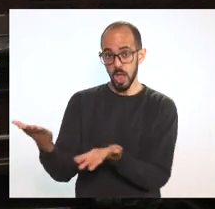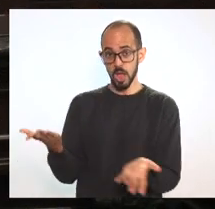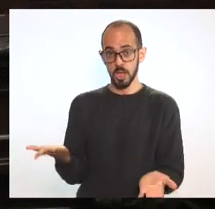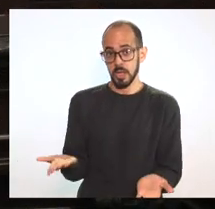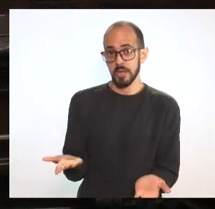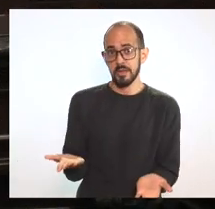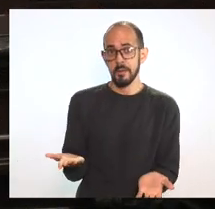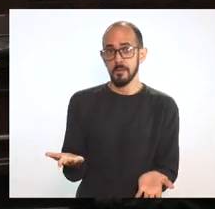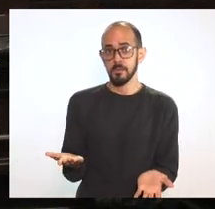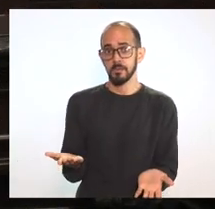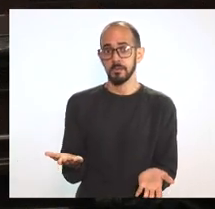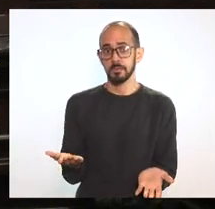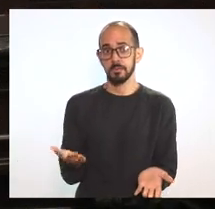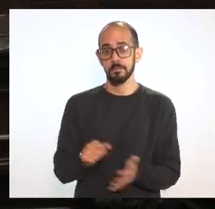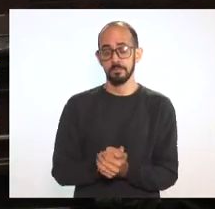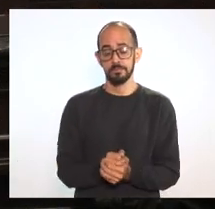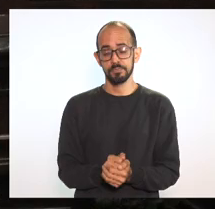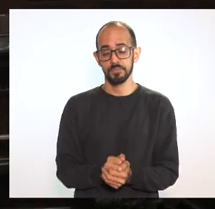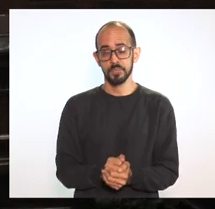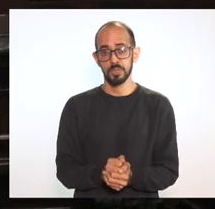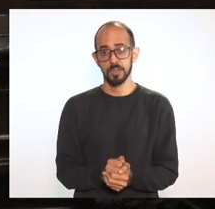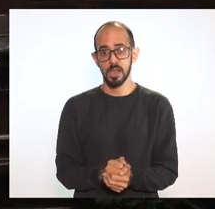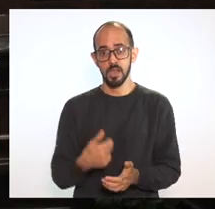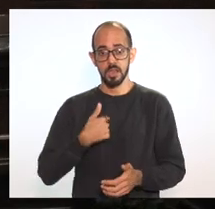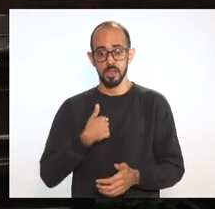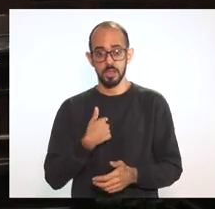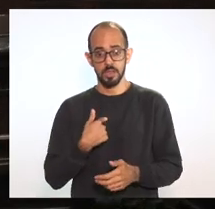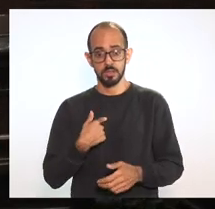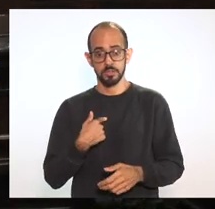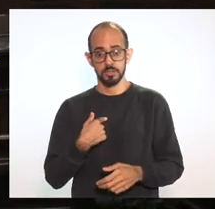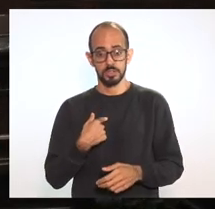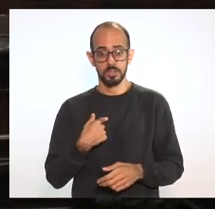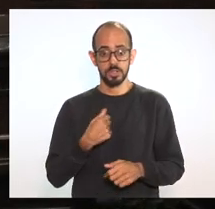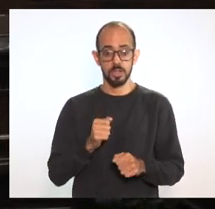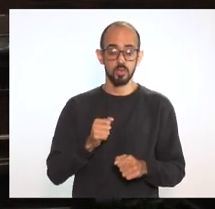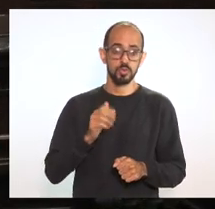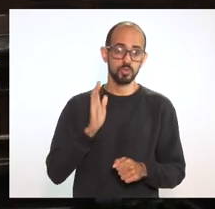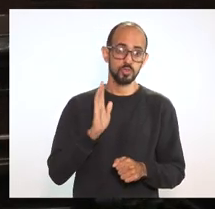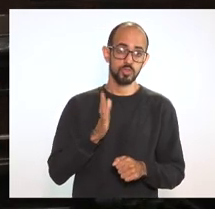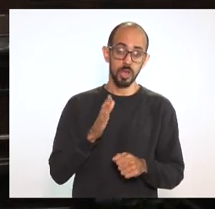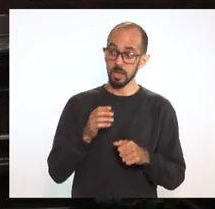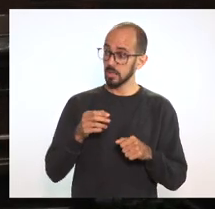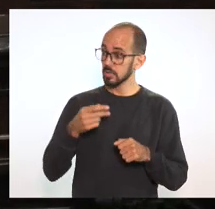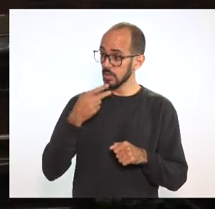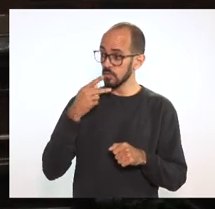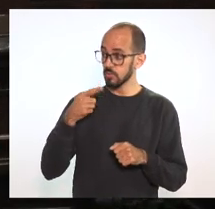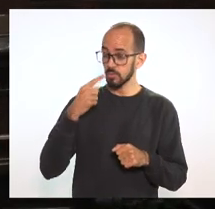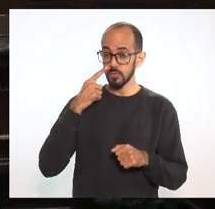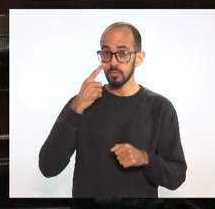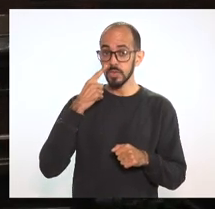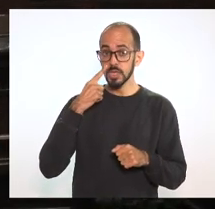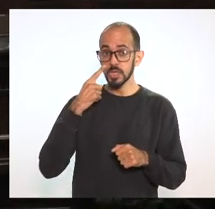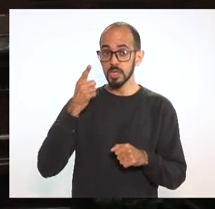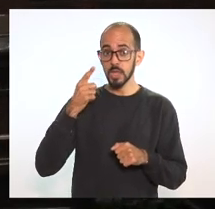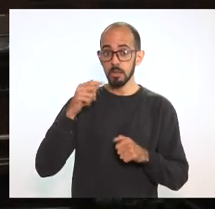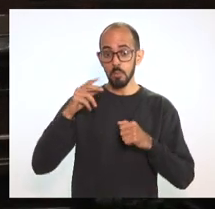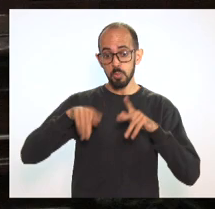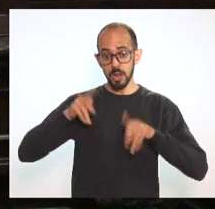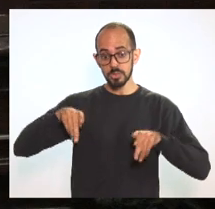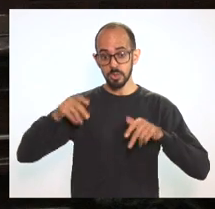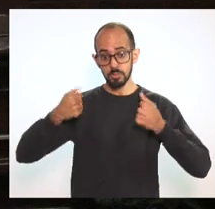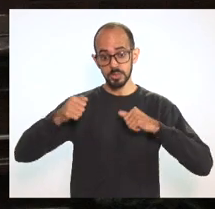Dá nojo de ouvir. Dá nojo de ouvir que a população tem que ficar em casa. E quem vai